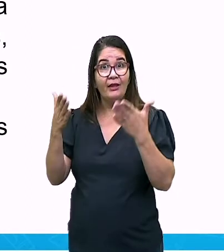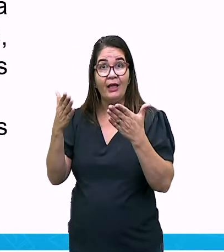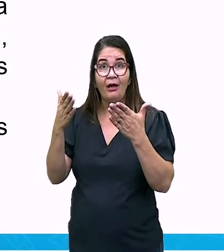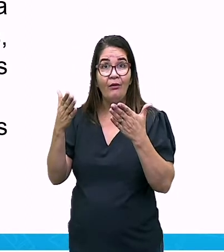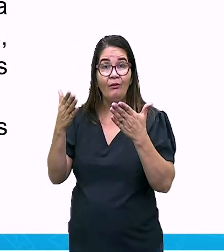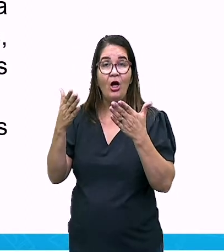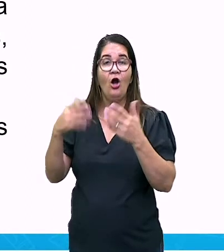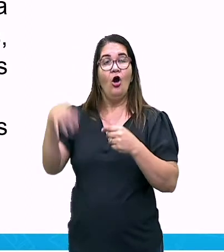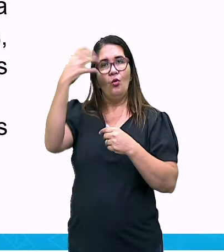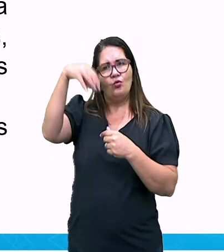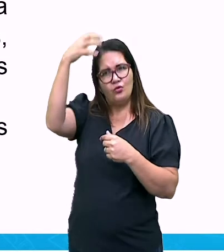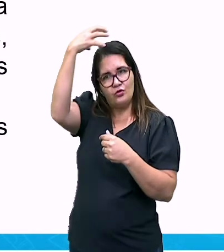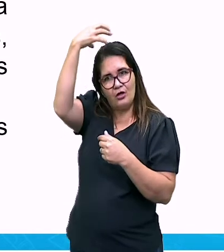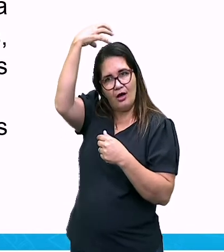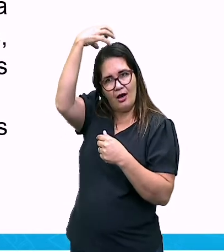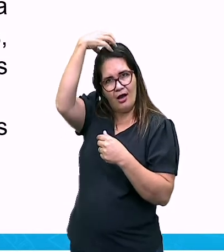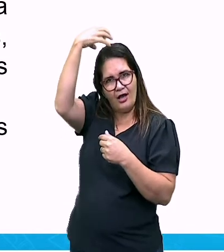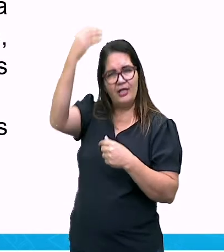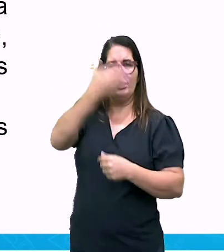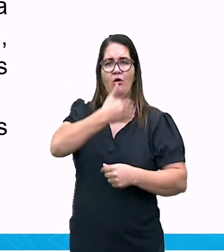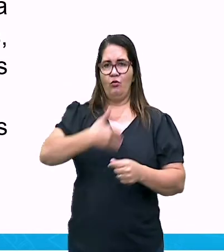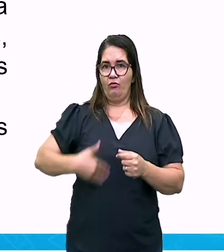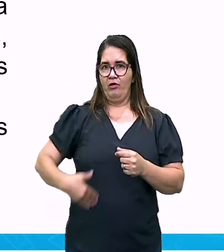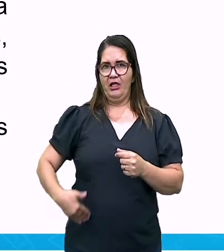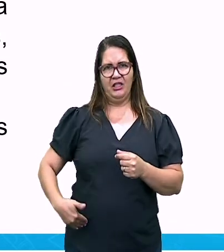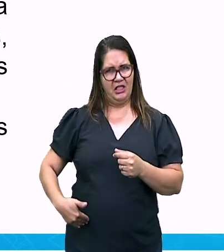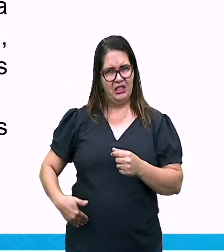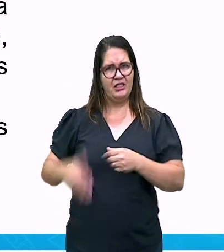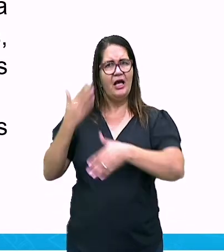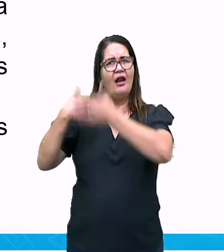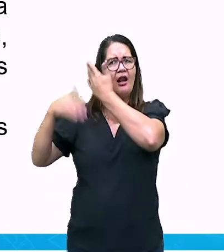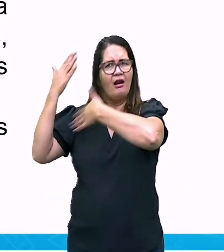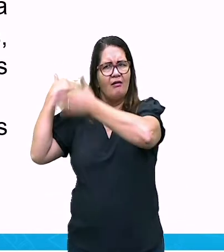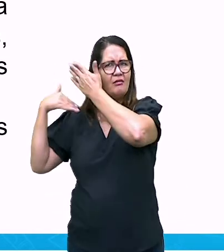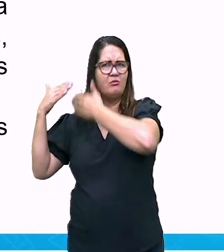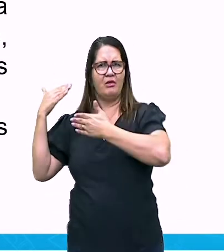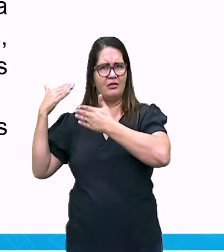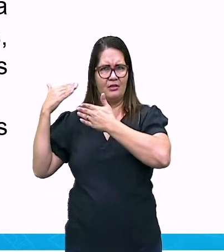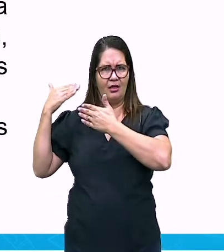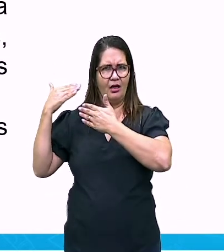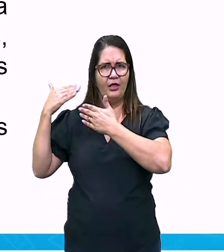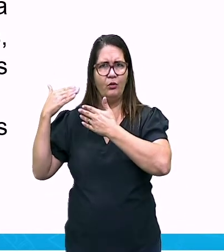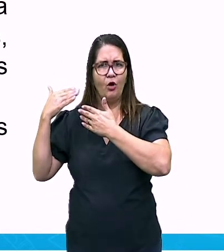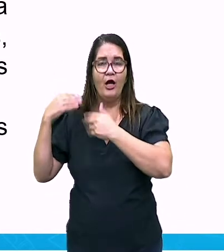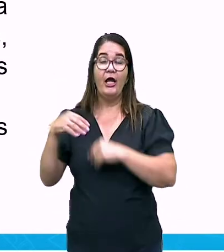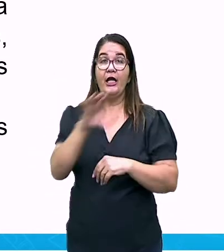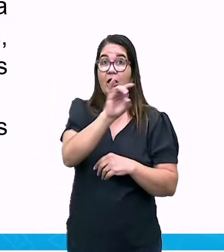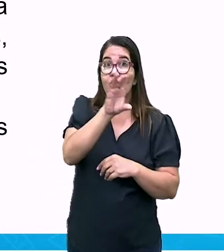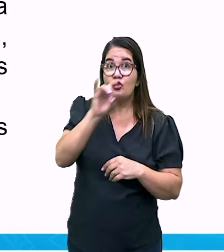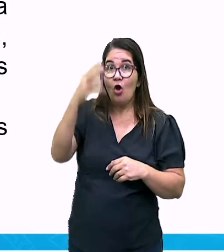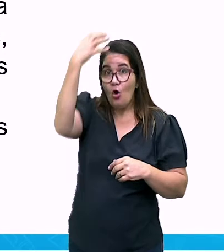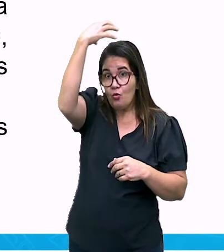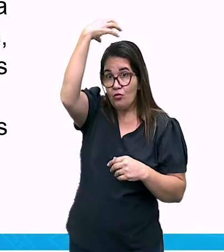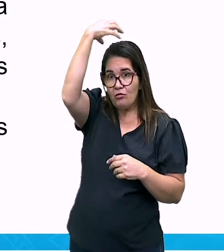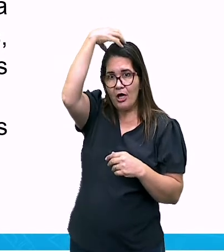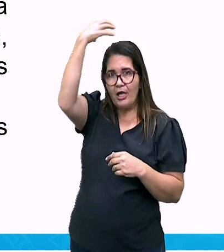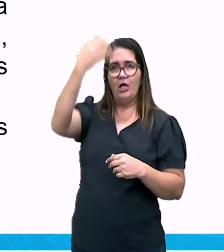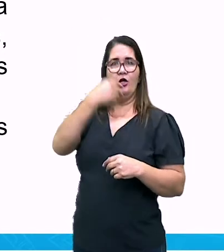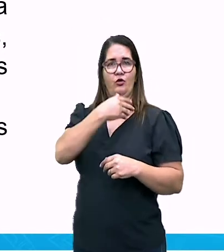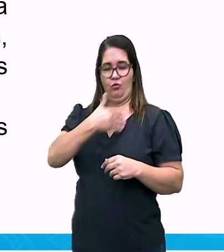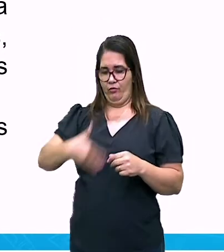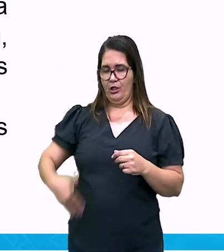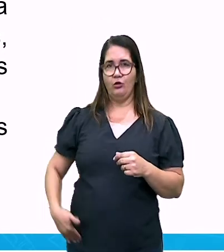Os reis, os governantes. O povo não tinha ali direito de opinar. Eles faziam parte dessa